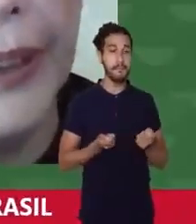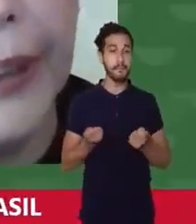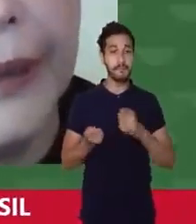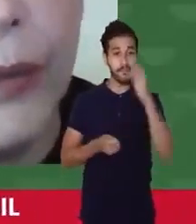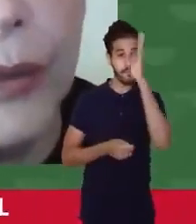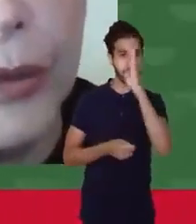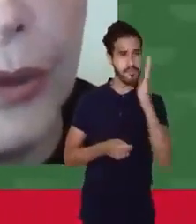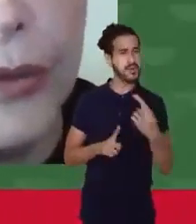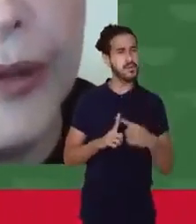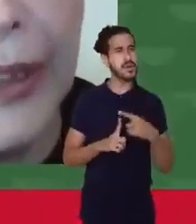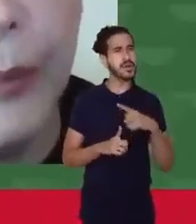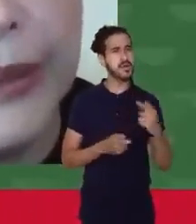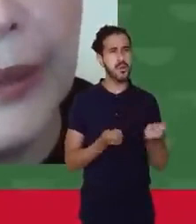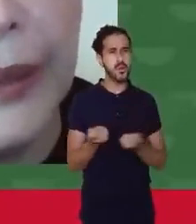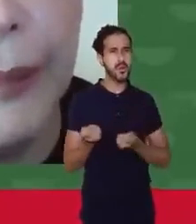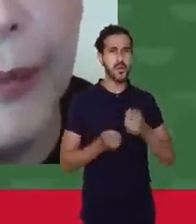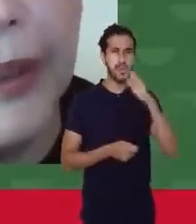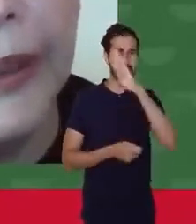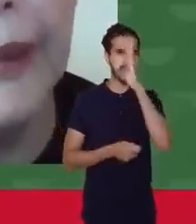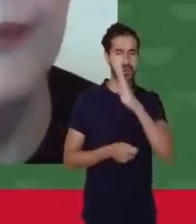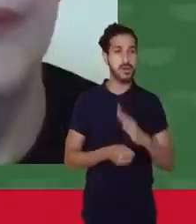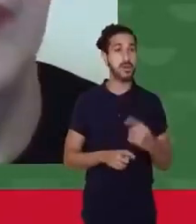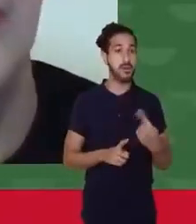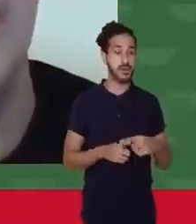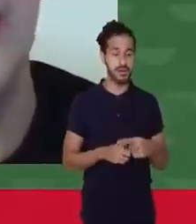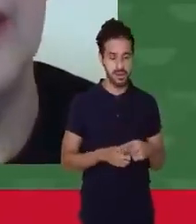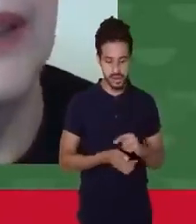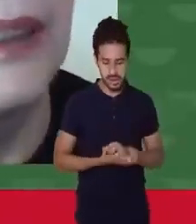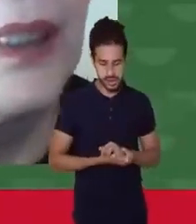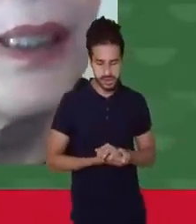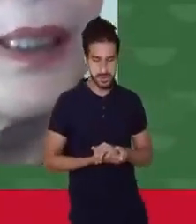brasileiro. Por que ela tem o controle do Estado brasileiro? Porque